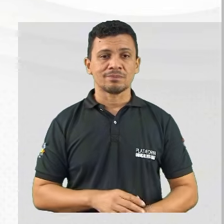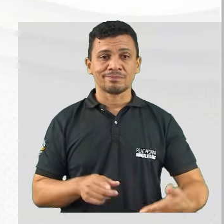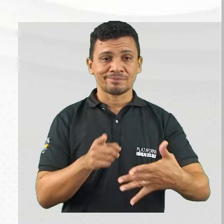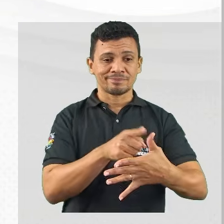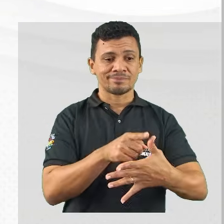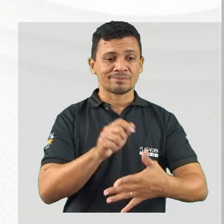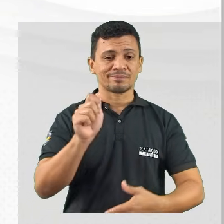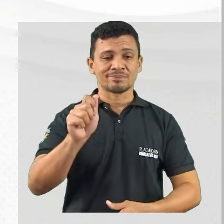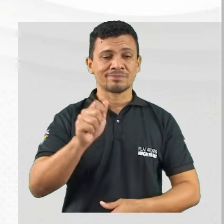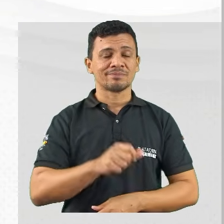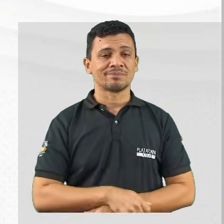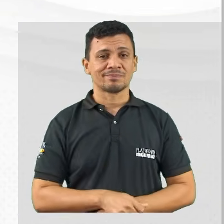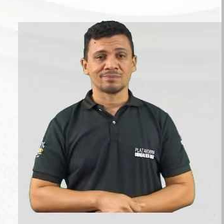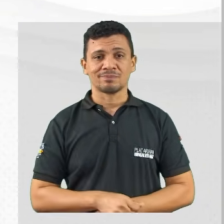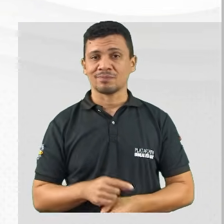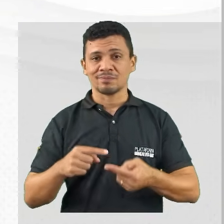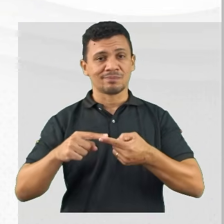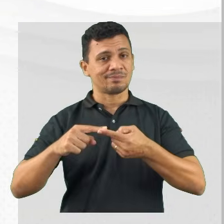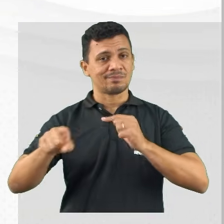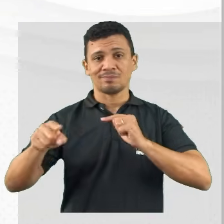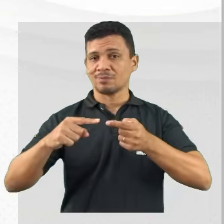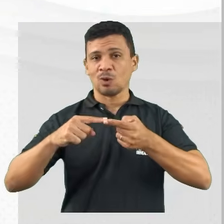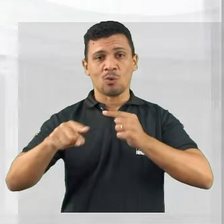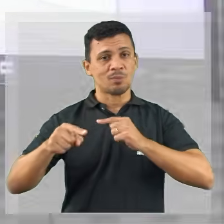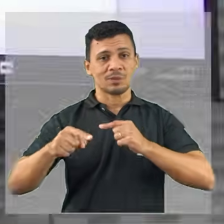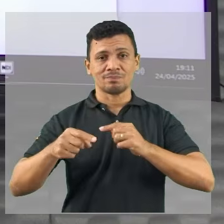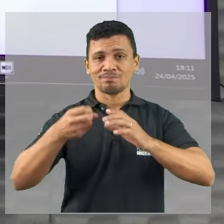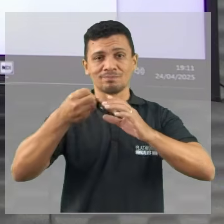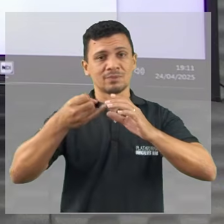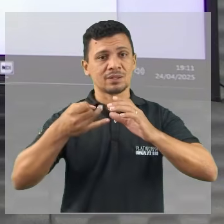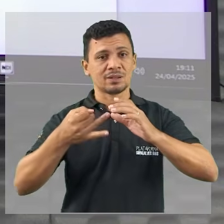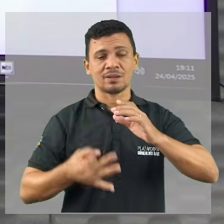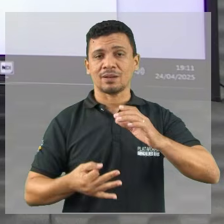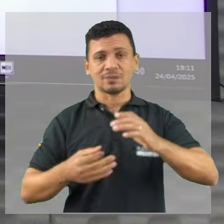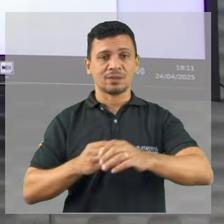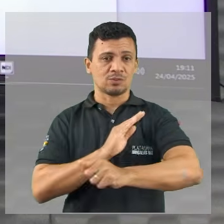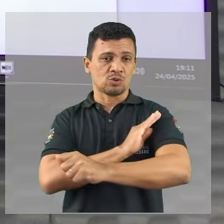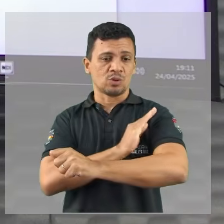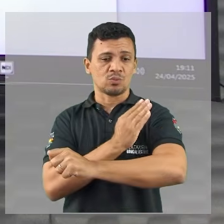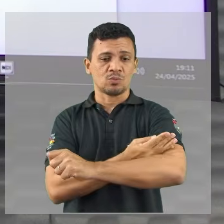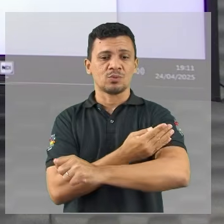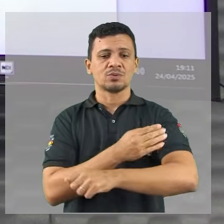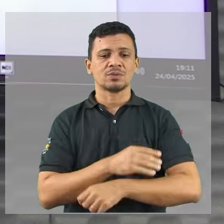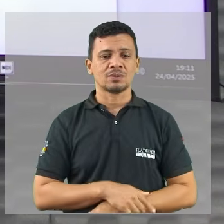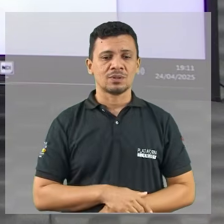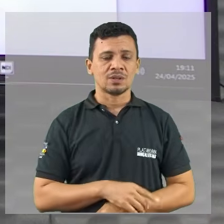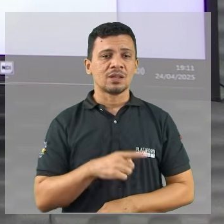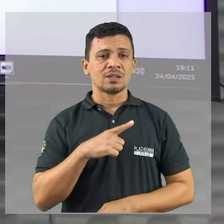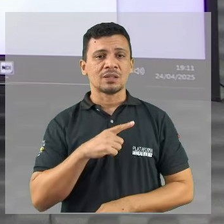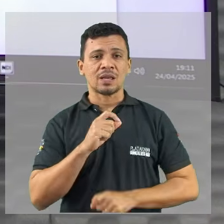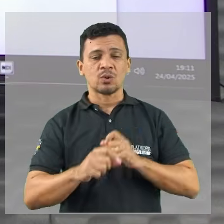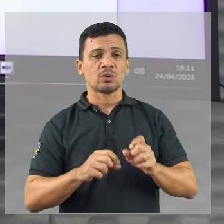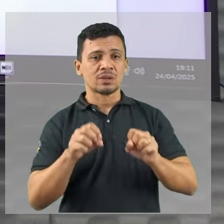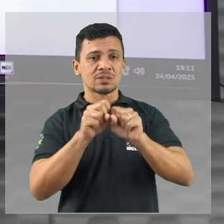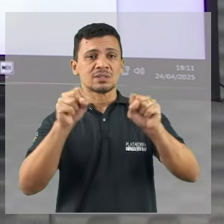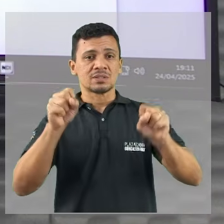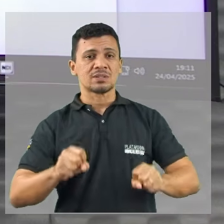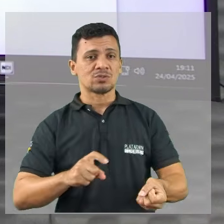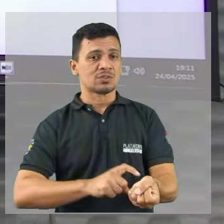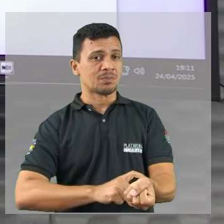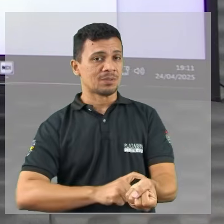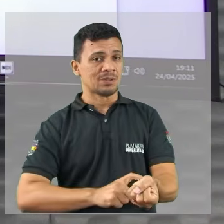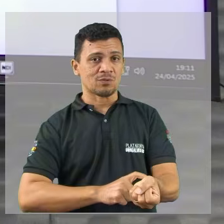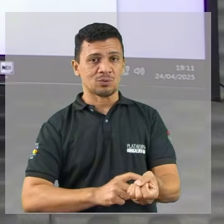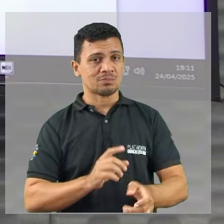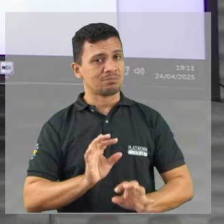essa. Ó. Não faz parte, tá, da característica dos músculos. Transmissão de impulso nervoso. Quem faz